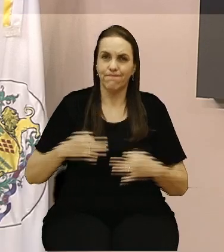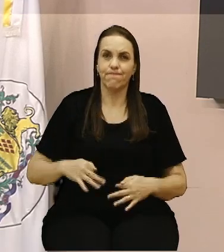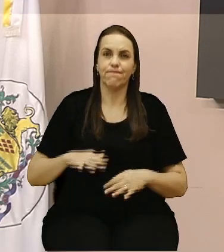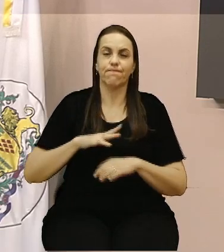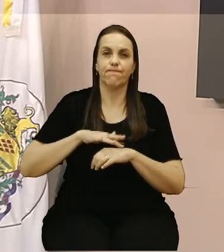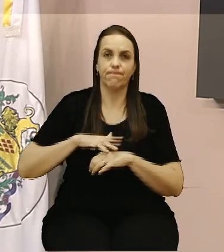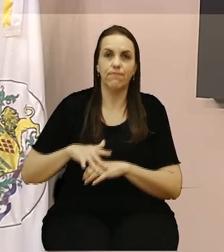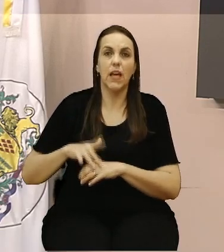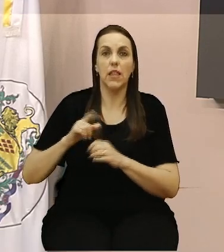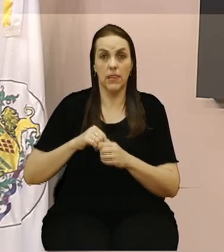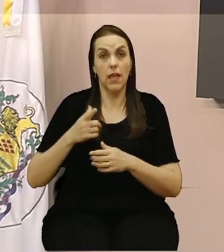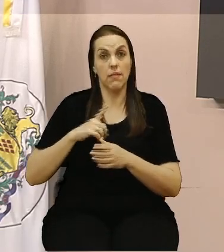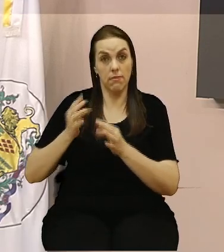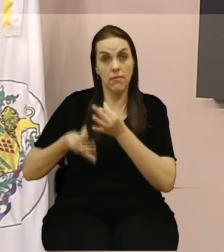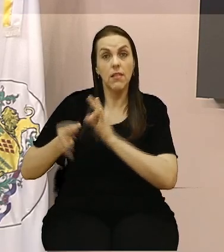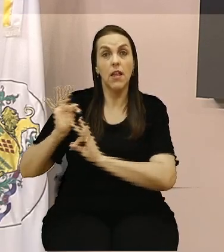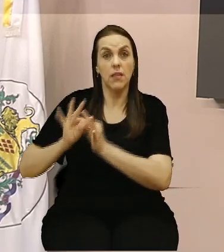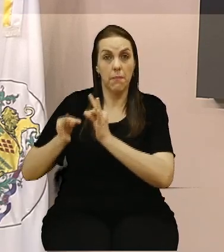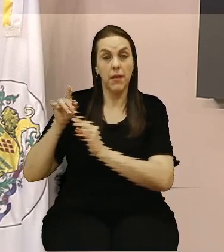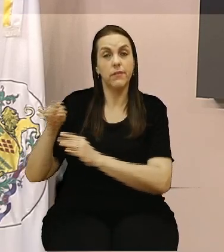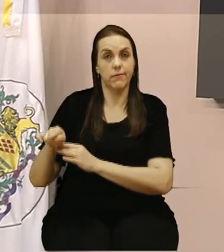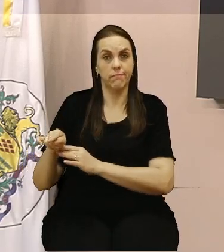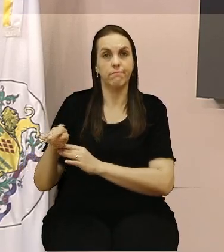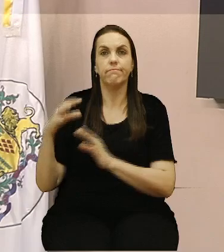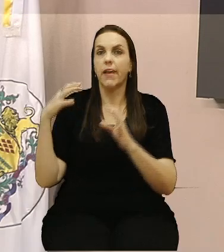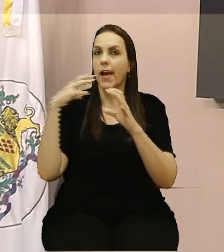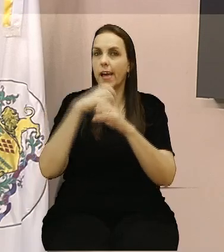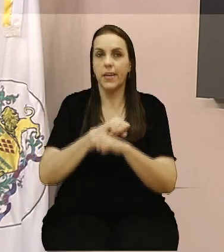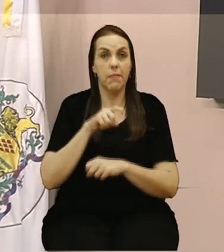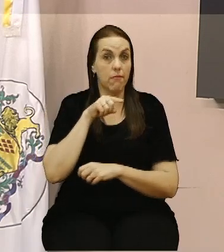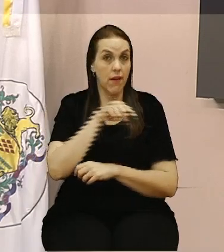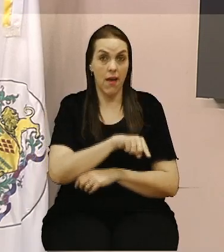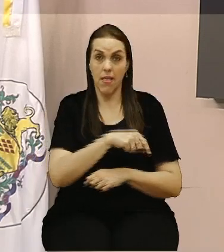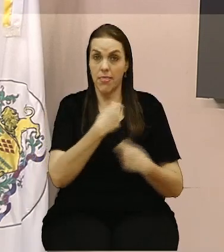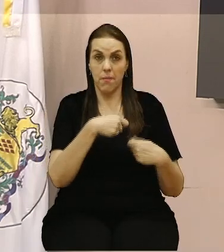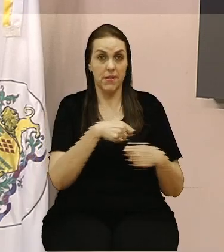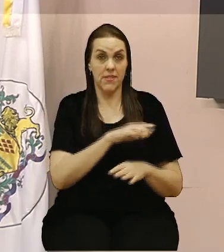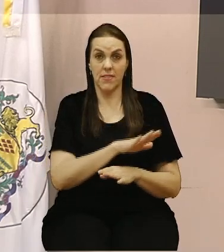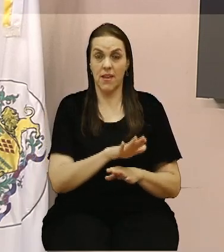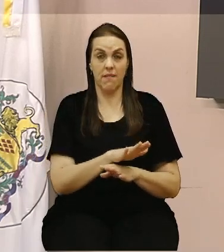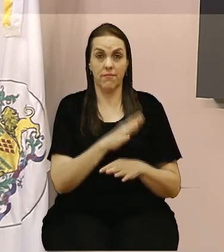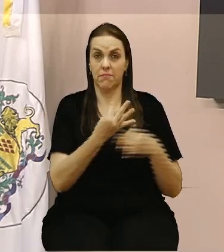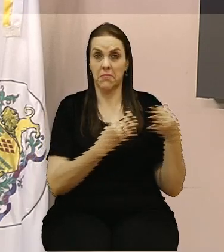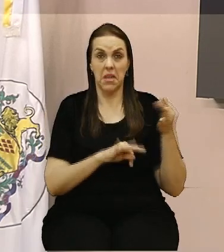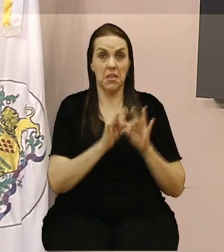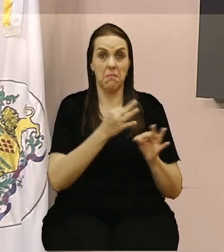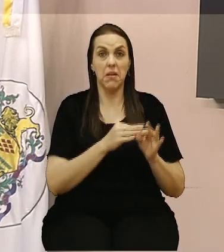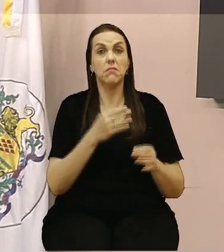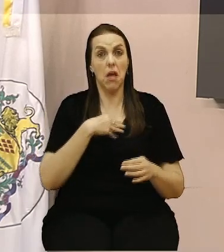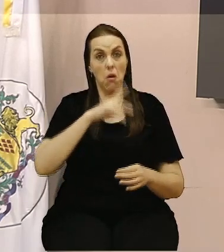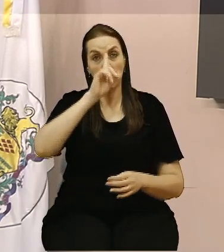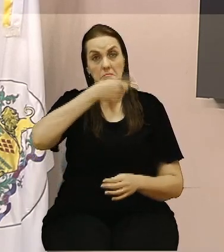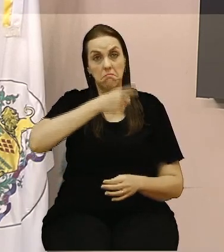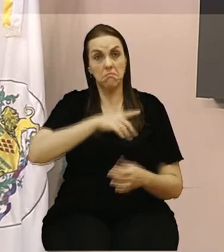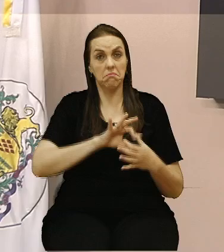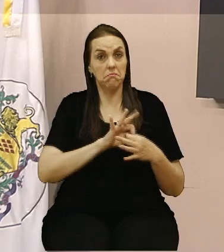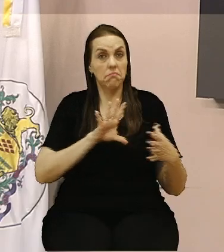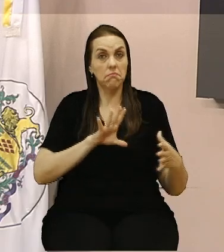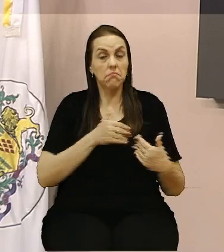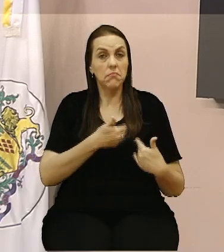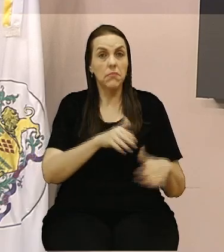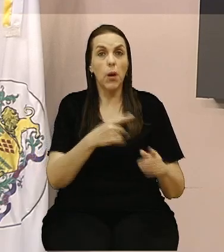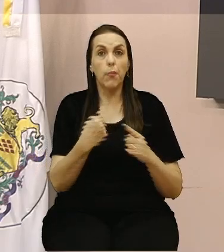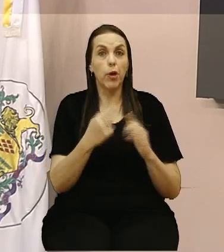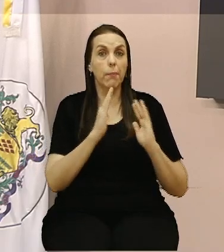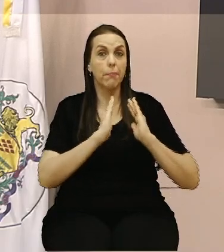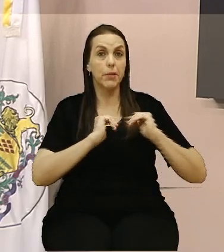devido tratamento. Este animal não precisava de tratamento e, sim, foi uma ordem minha, apenas soltar, porque a solicitação